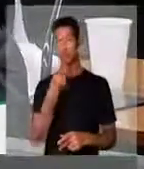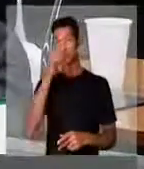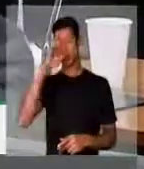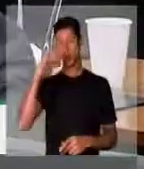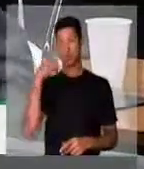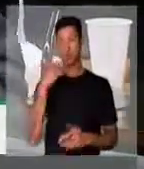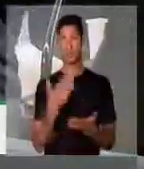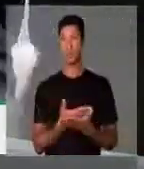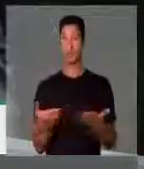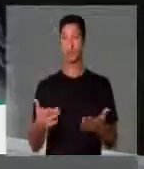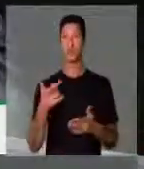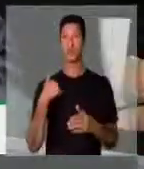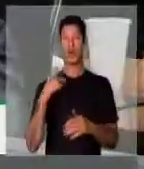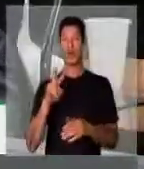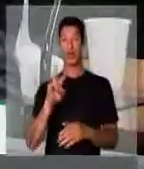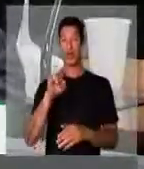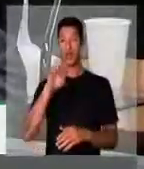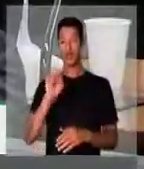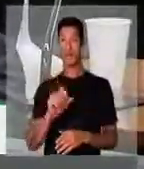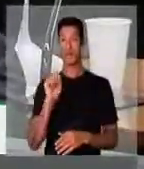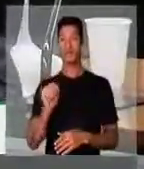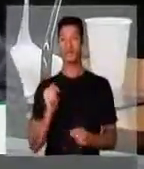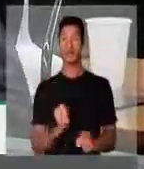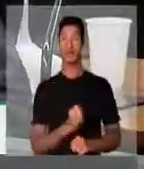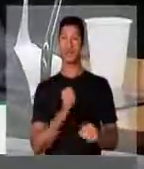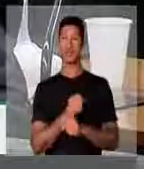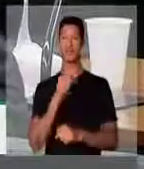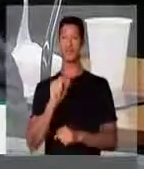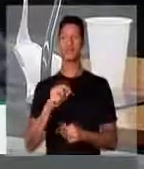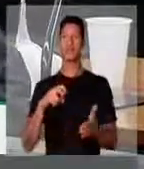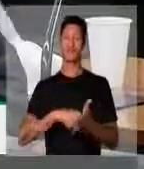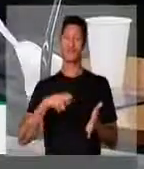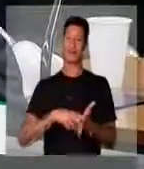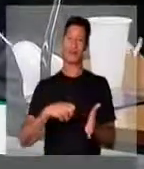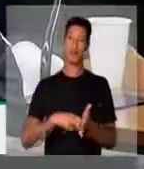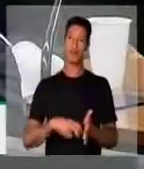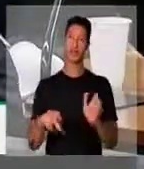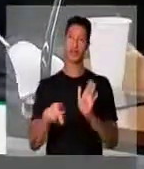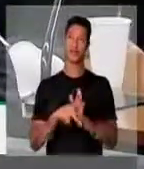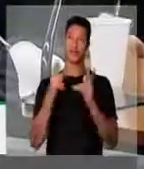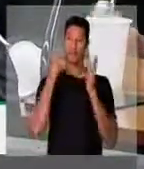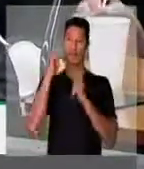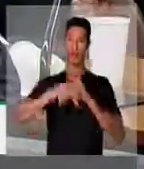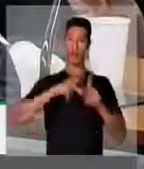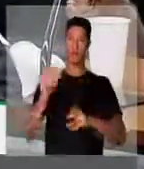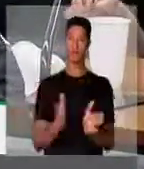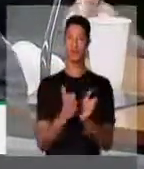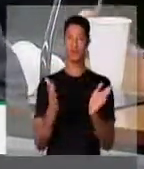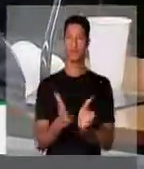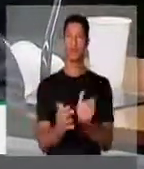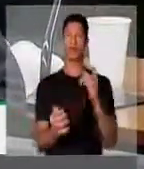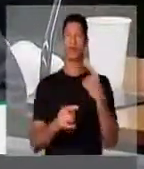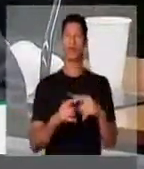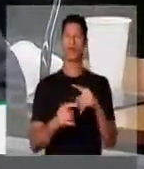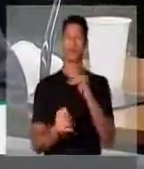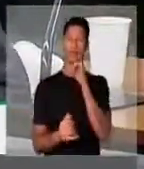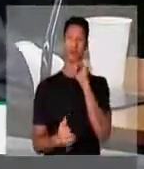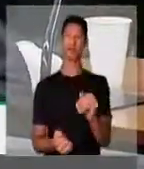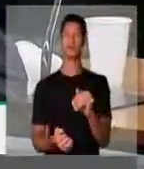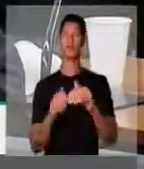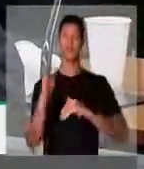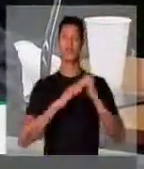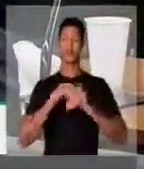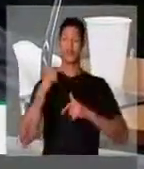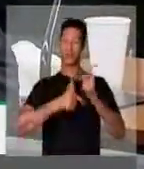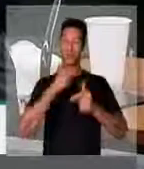e senhoras deputados, esse é um viés de reforma penalizador para a população mais pobre, porque incidirá